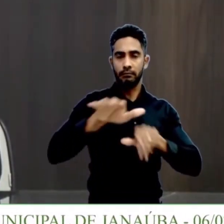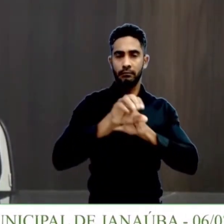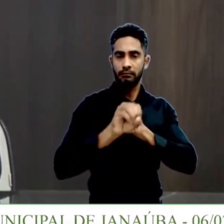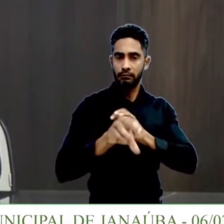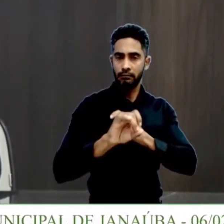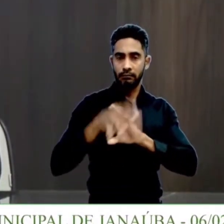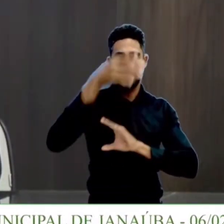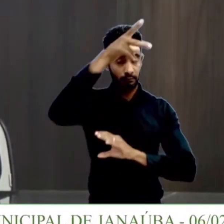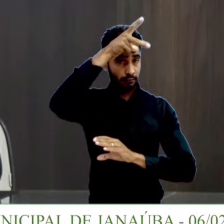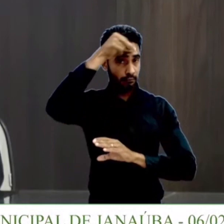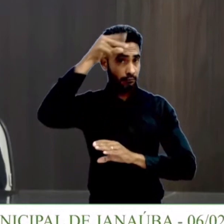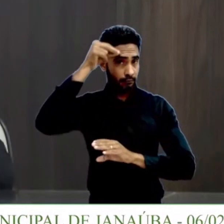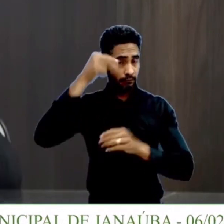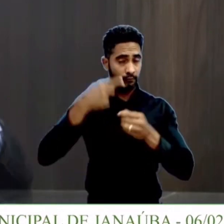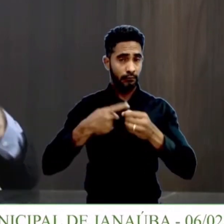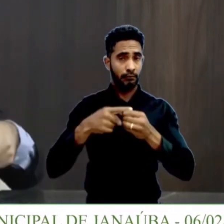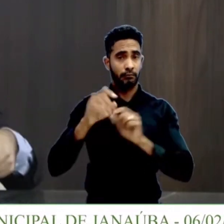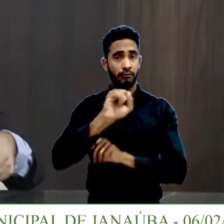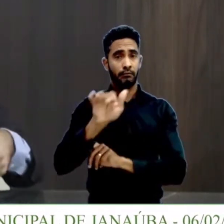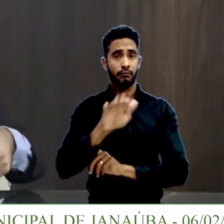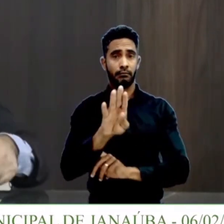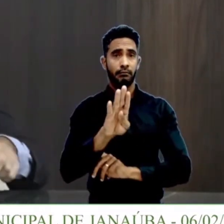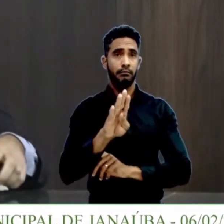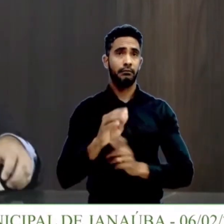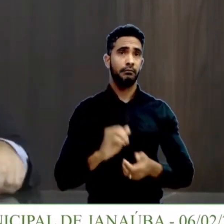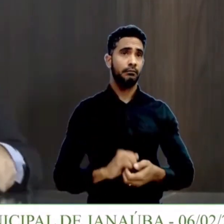da Prefeitura Municipal de Janaúba.